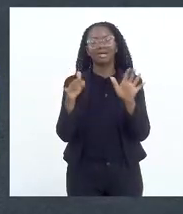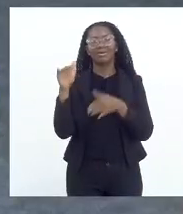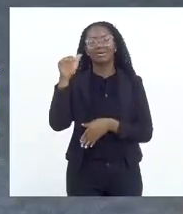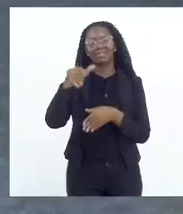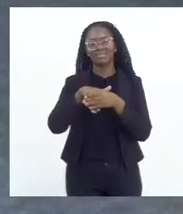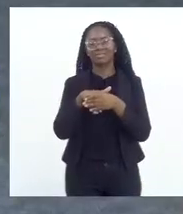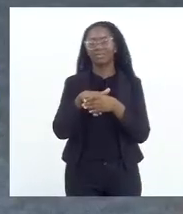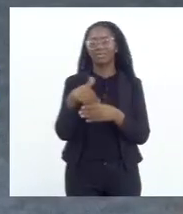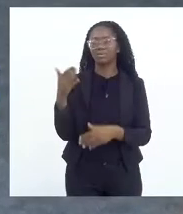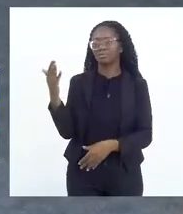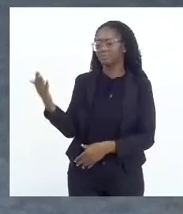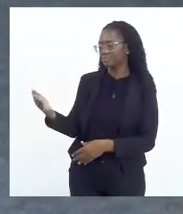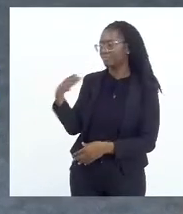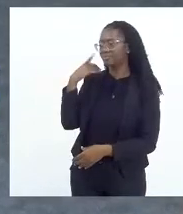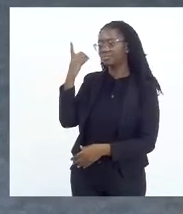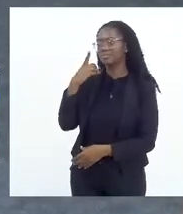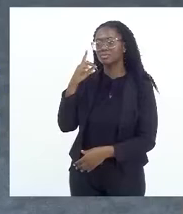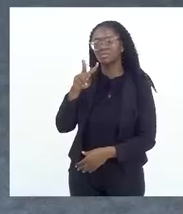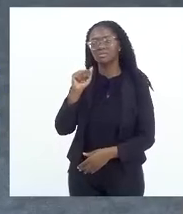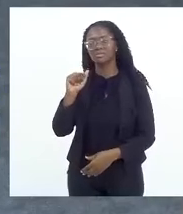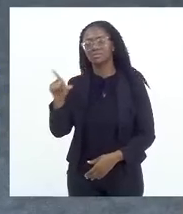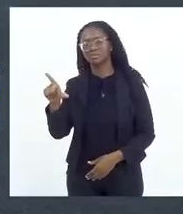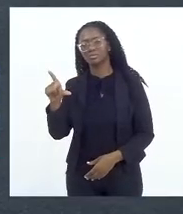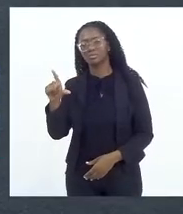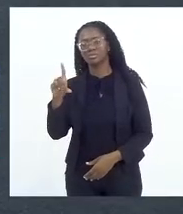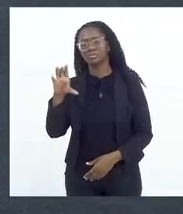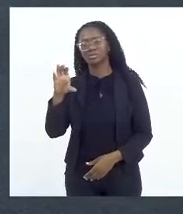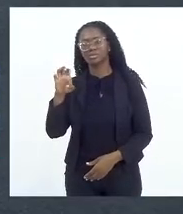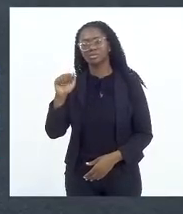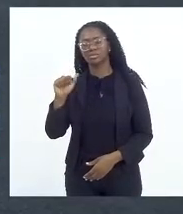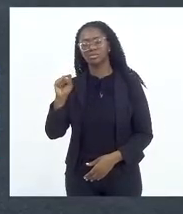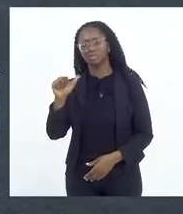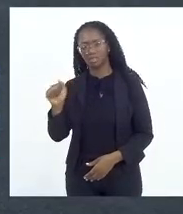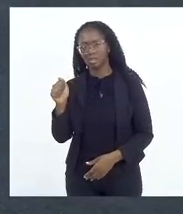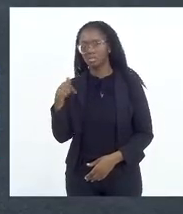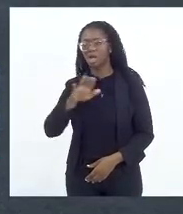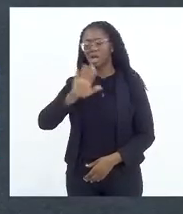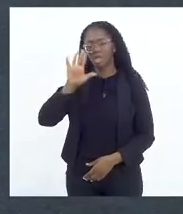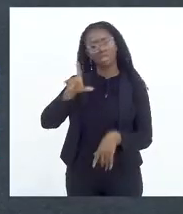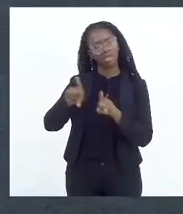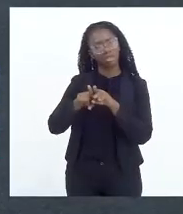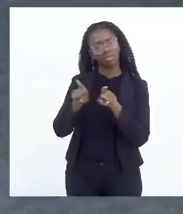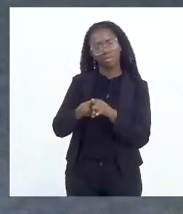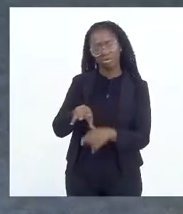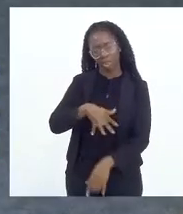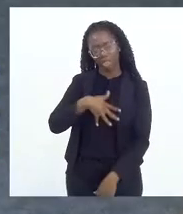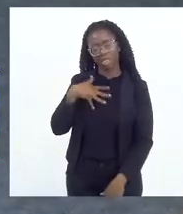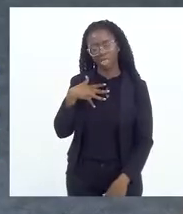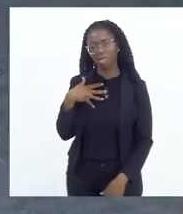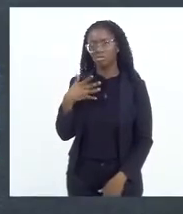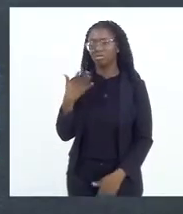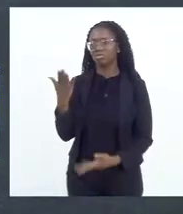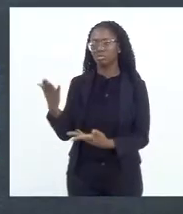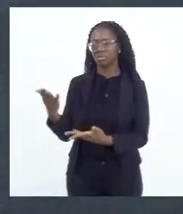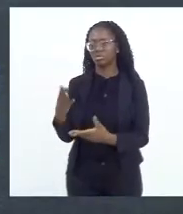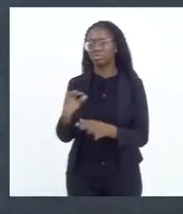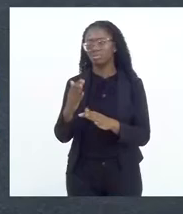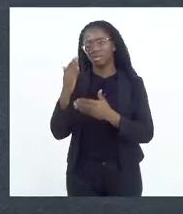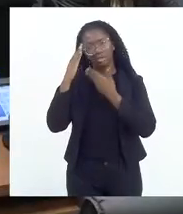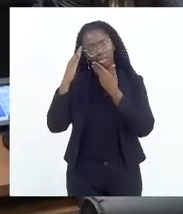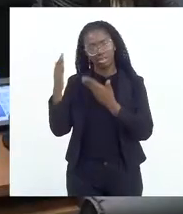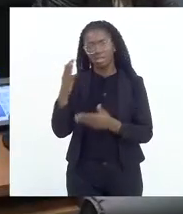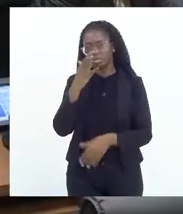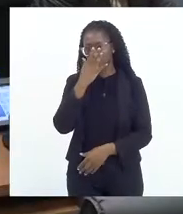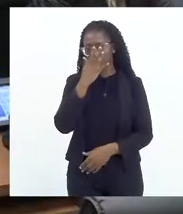ao deputado Valdo Ciaza, que disse que será candidato e será uma honra votar em Vossa Excelência. Obrigado, presidente.